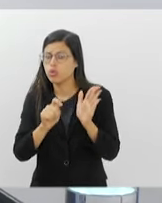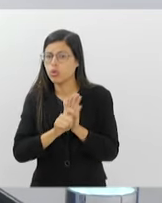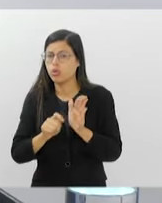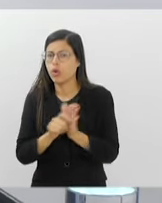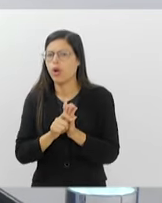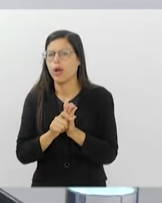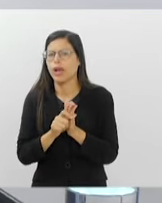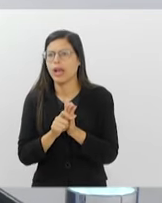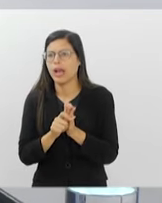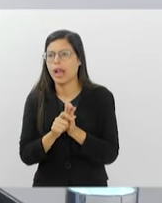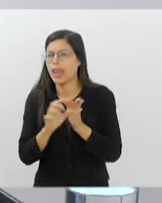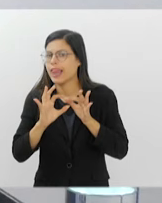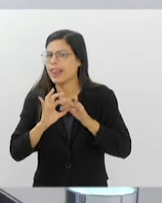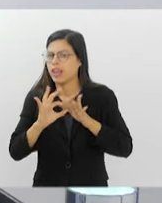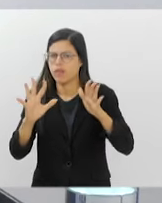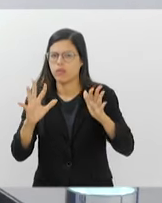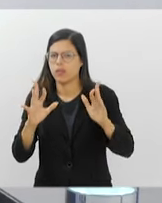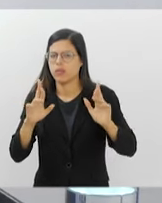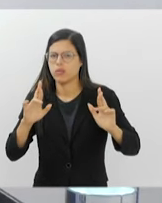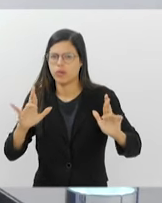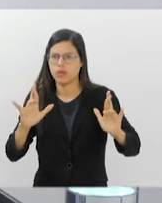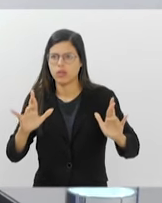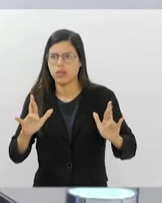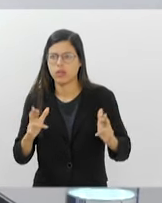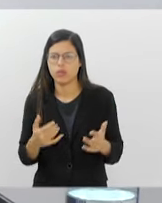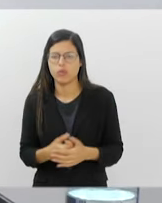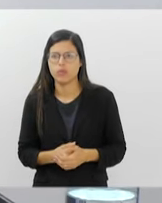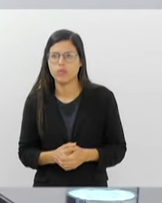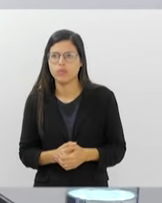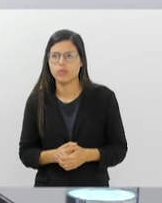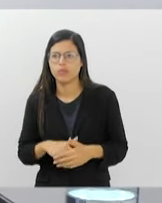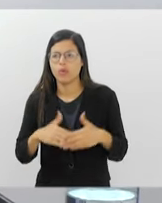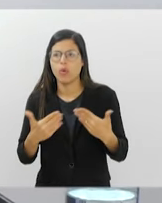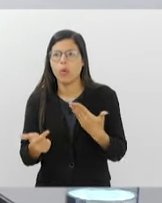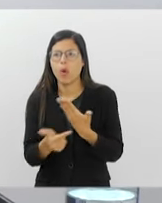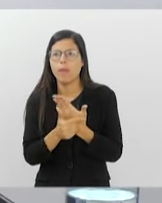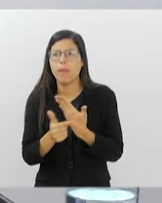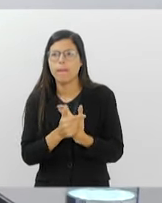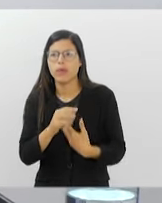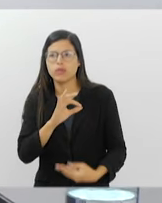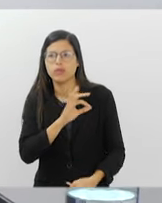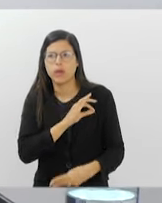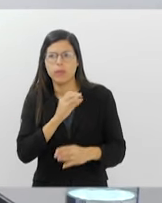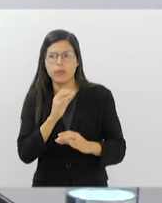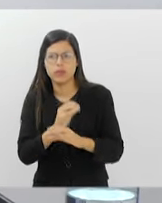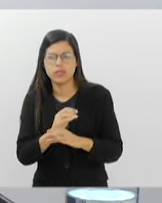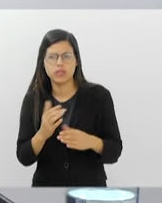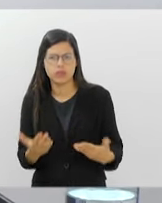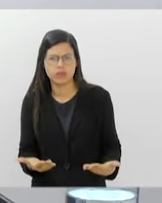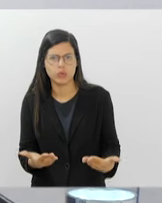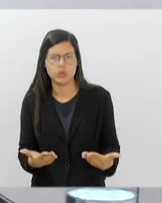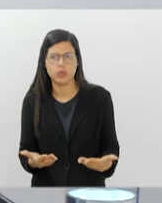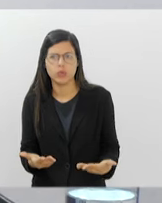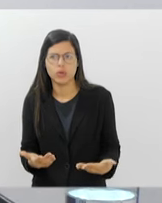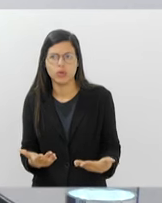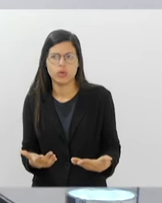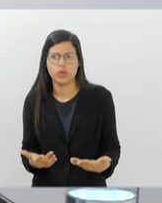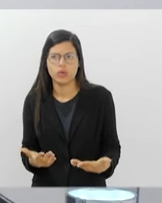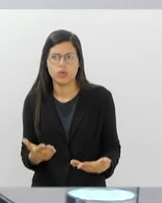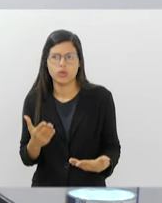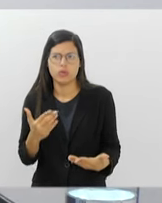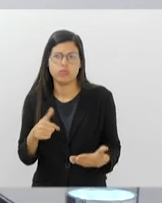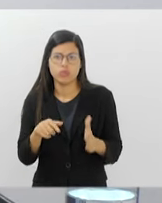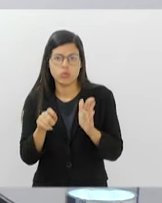escancarado no rocken rio qual o papel da Polícia Civil nesse sentido para coibir o consumo de droga até onde me consta